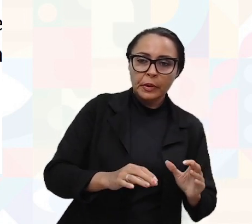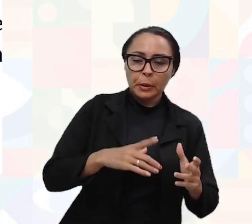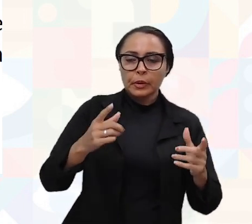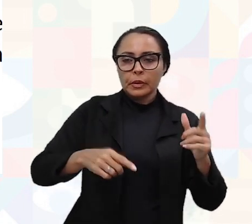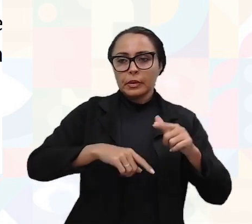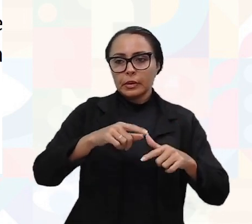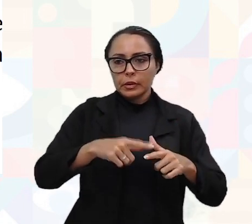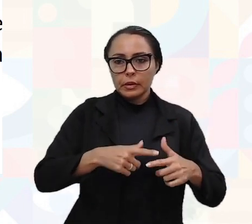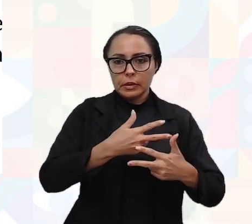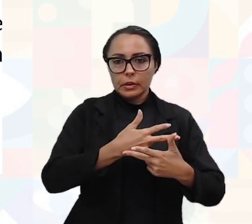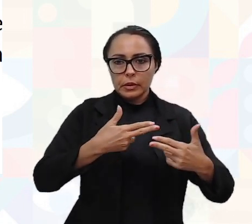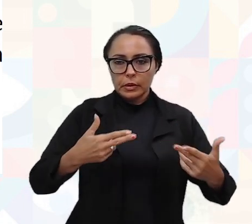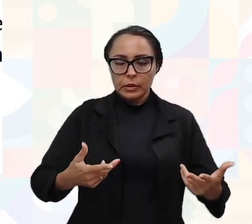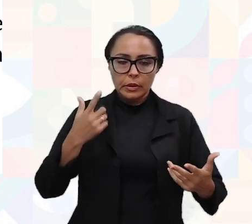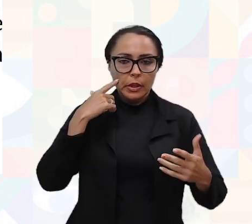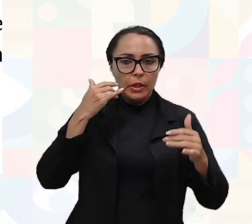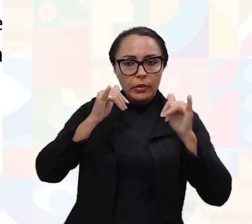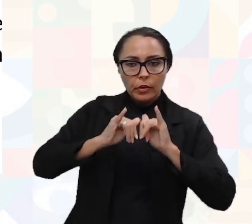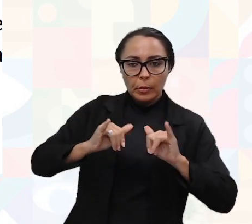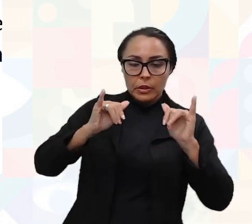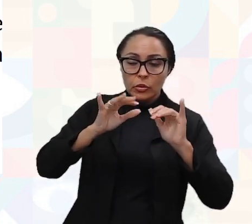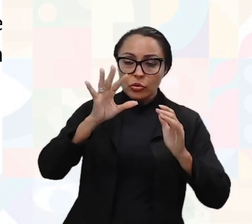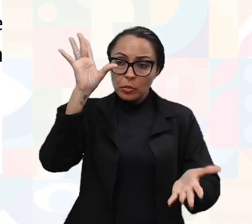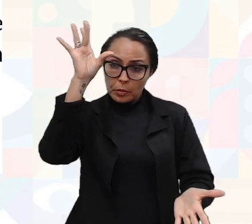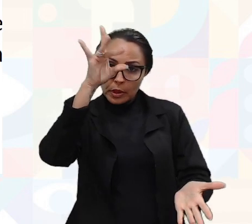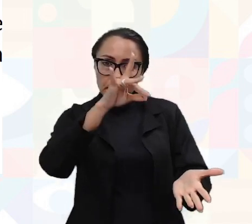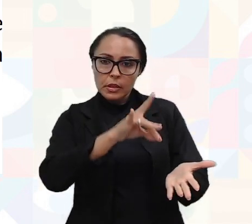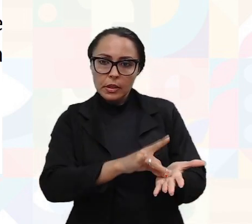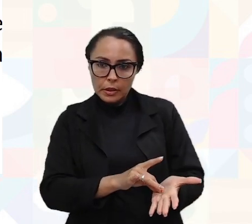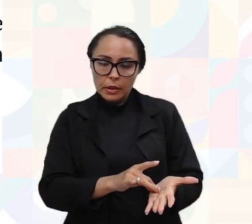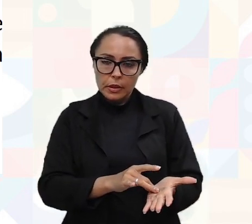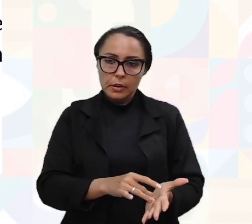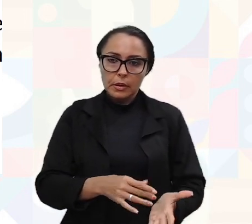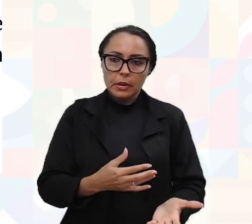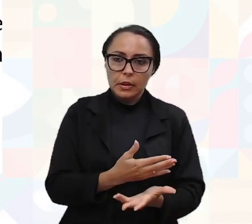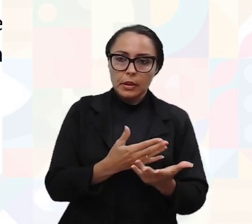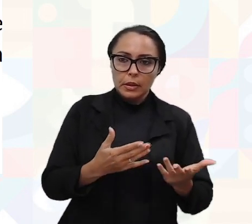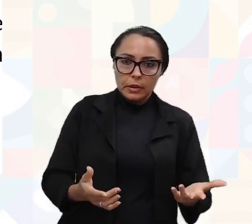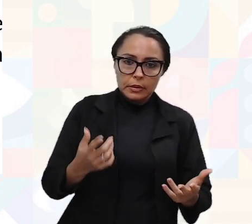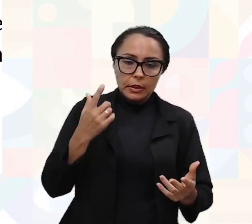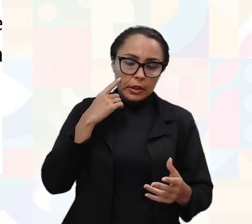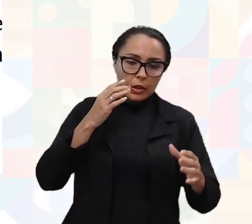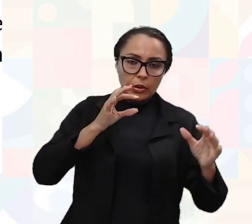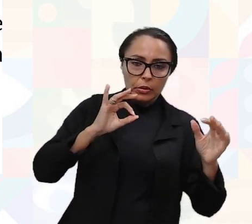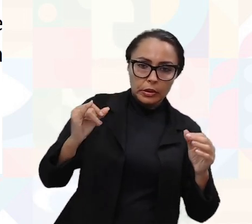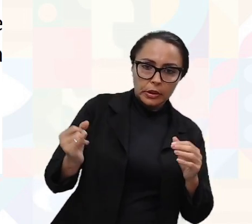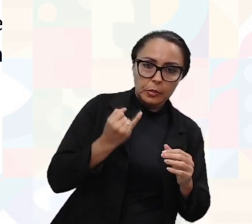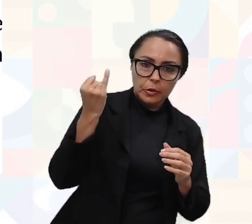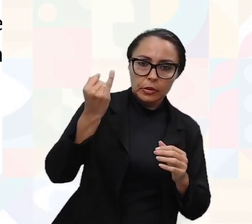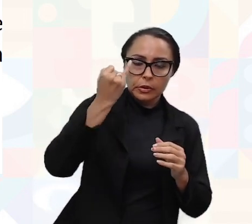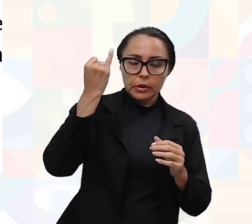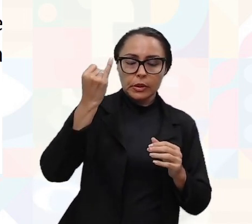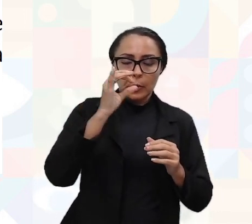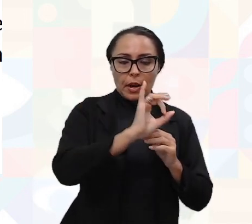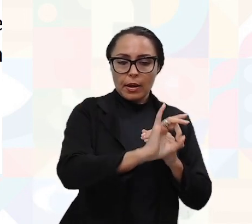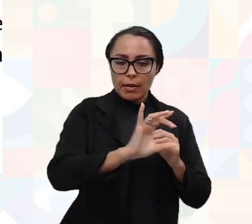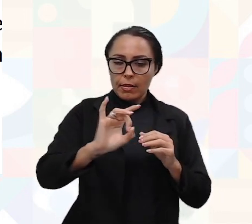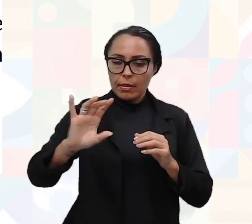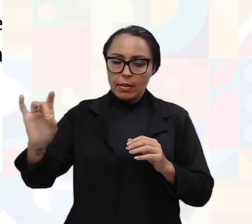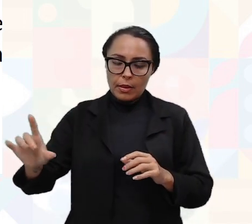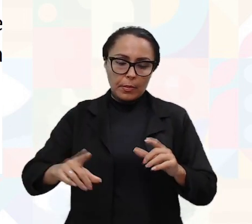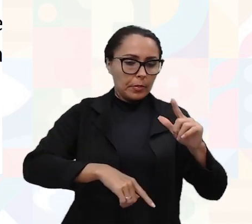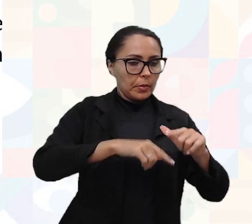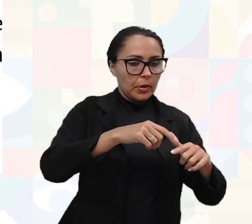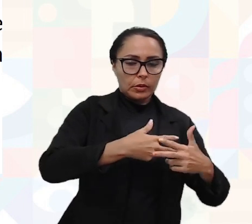materiais, é necessário ter informações precisas sobre quais são as peças que serão necessárias para cada produto.